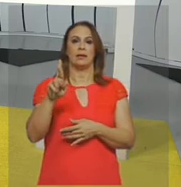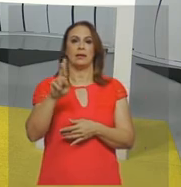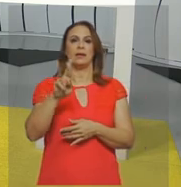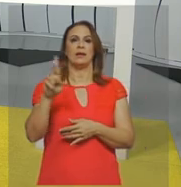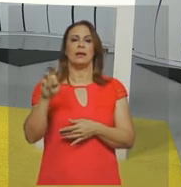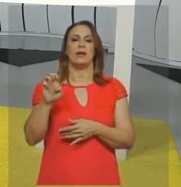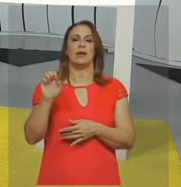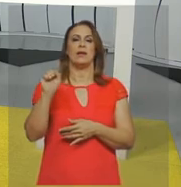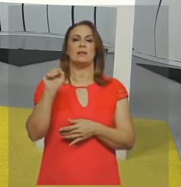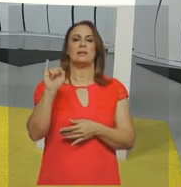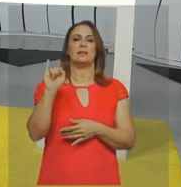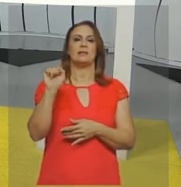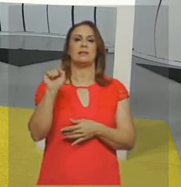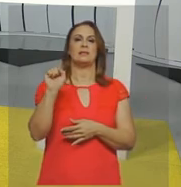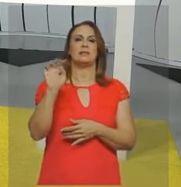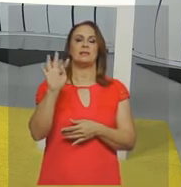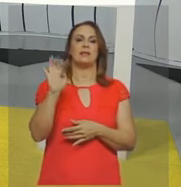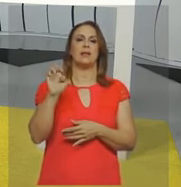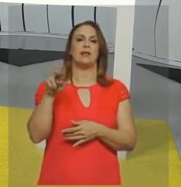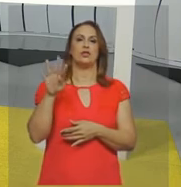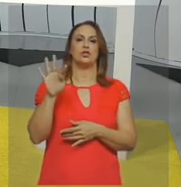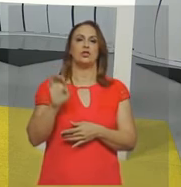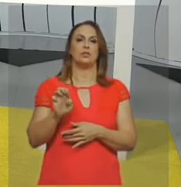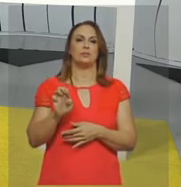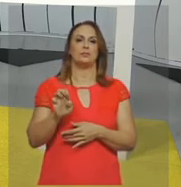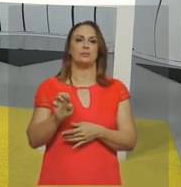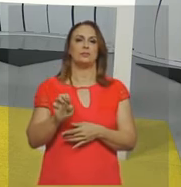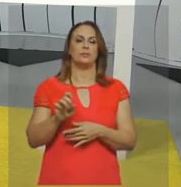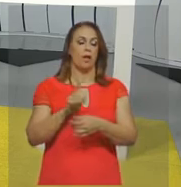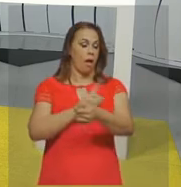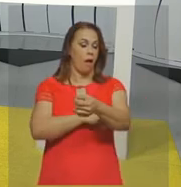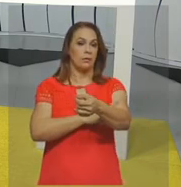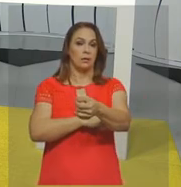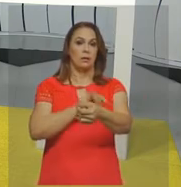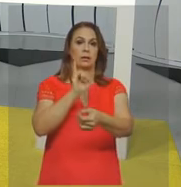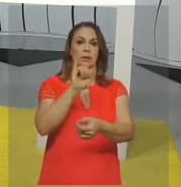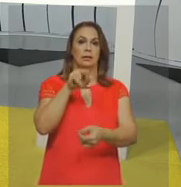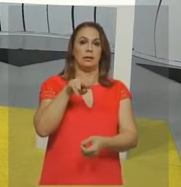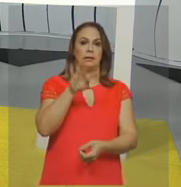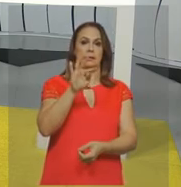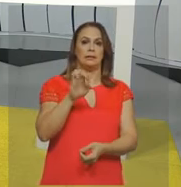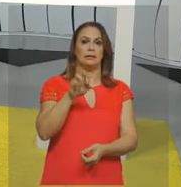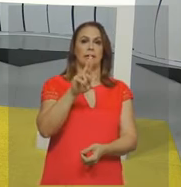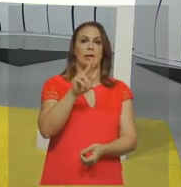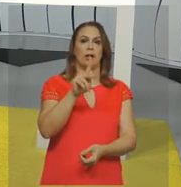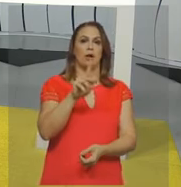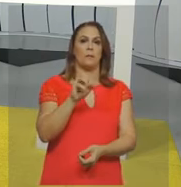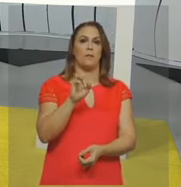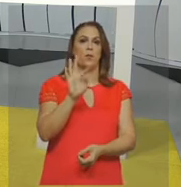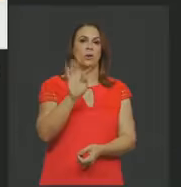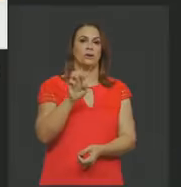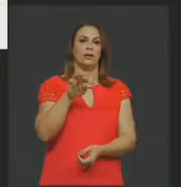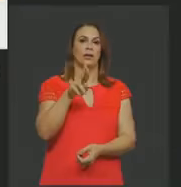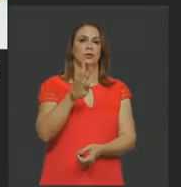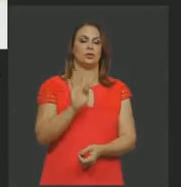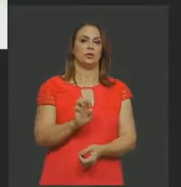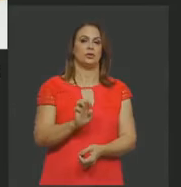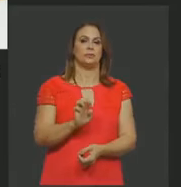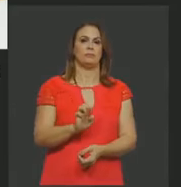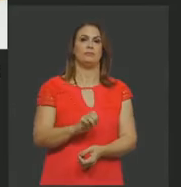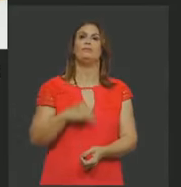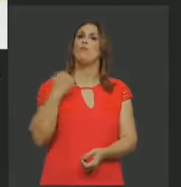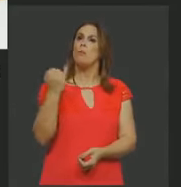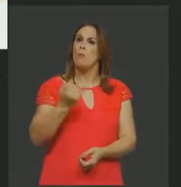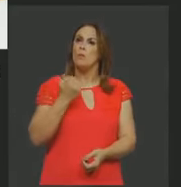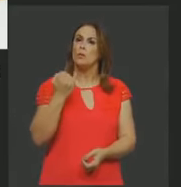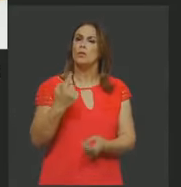interpotente, tá? Então, isso é muito importante, tá? Porque o esqueleto não se movimentaria se não